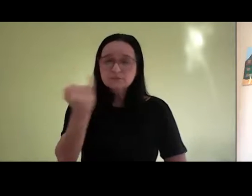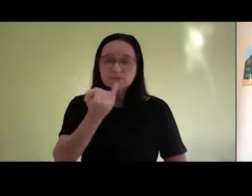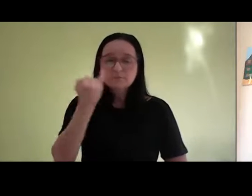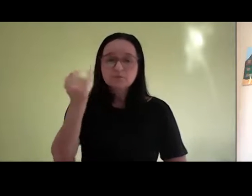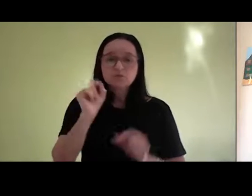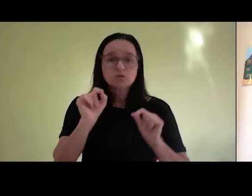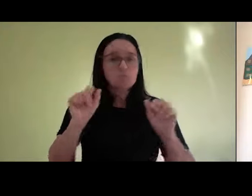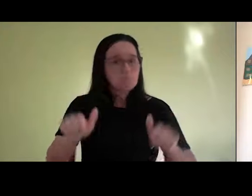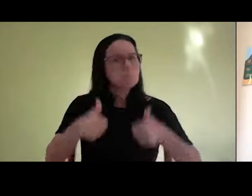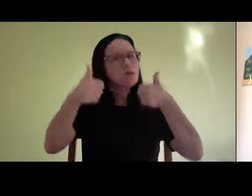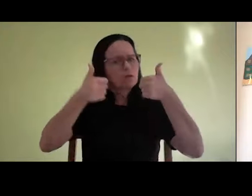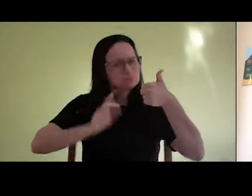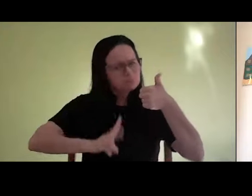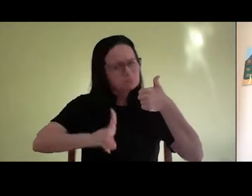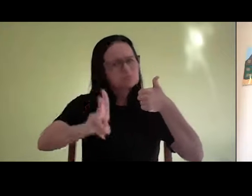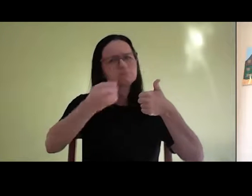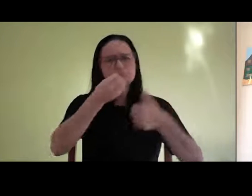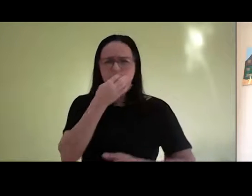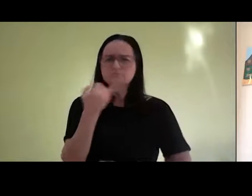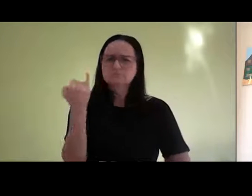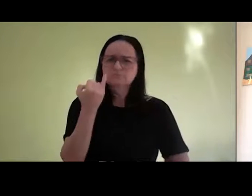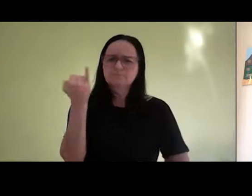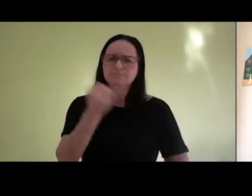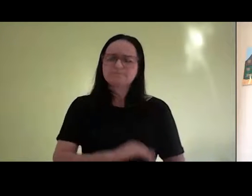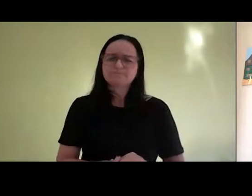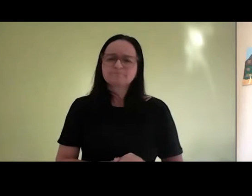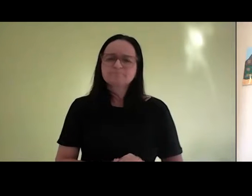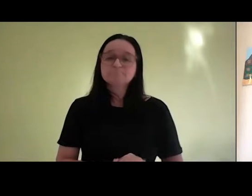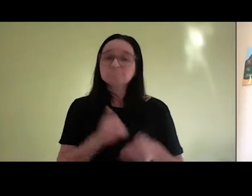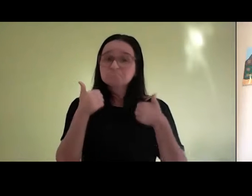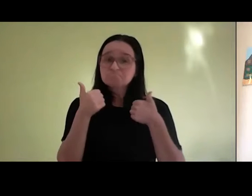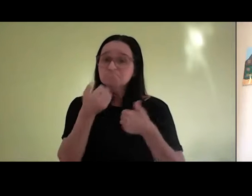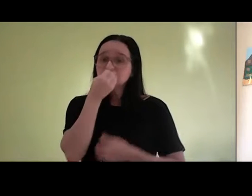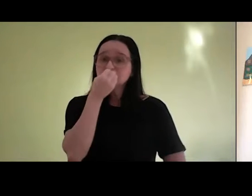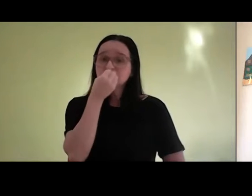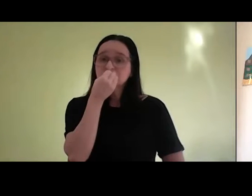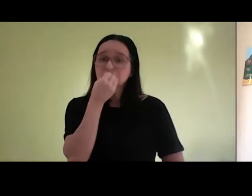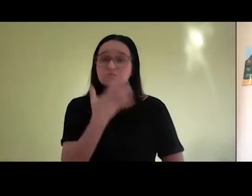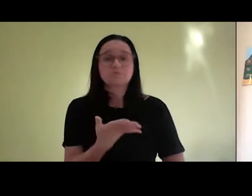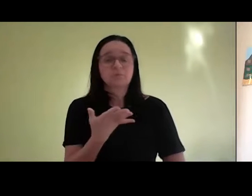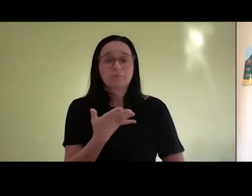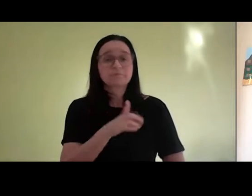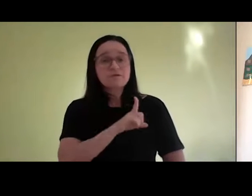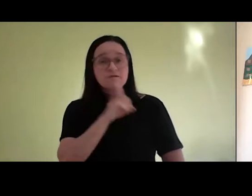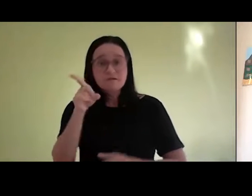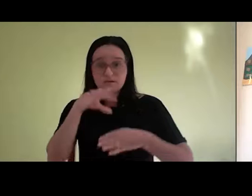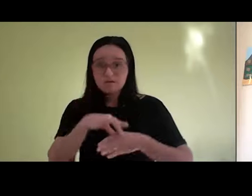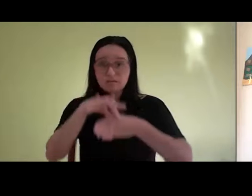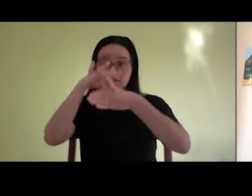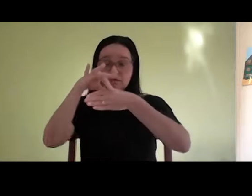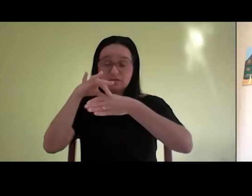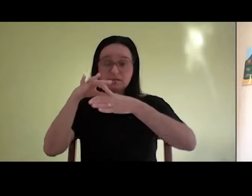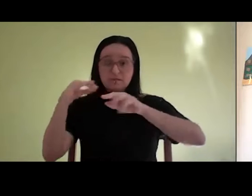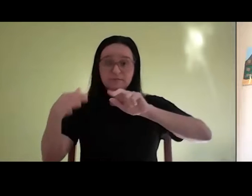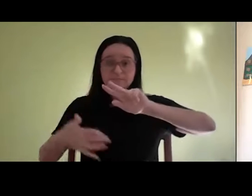gente pode melhorar. E eu vi que foi um sucesso e esse líder da América Latina me